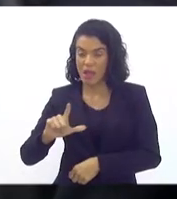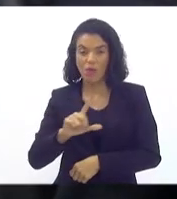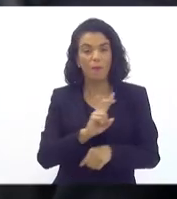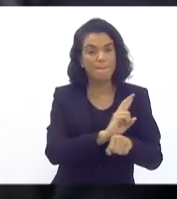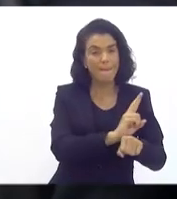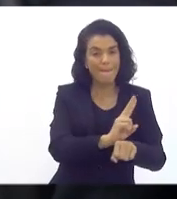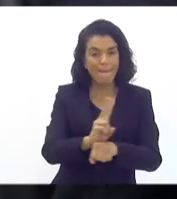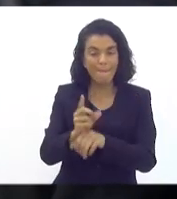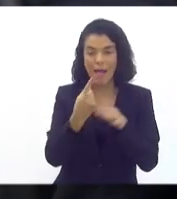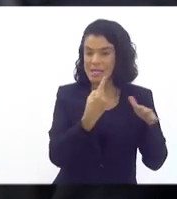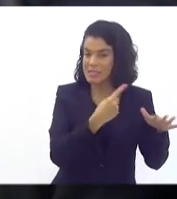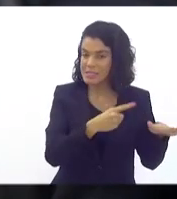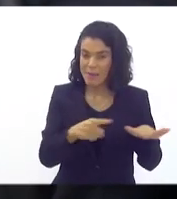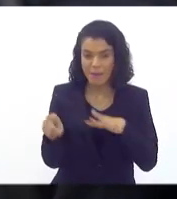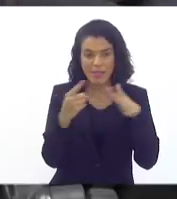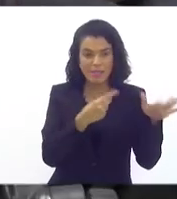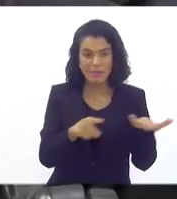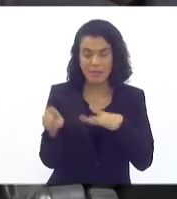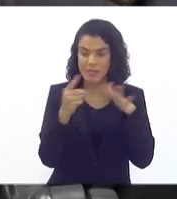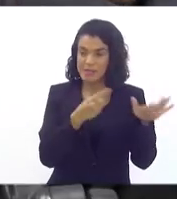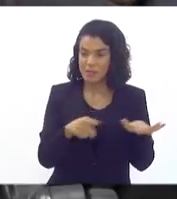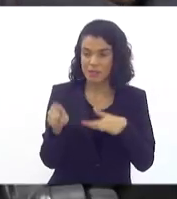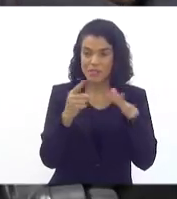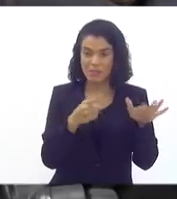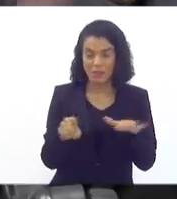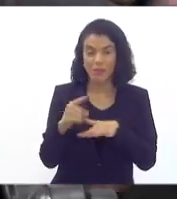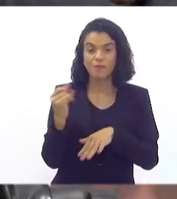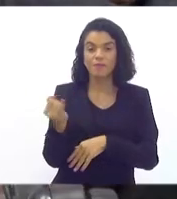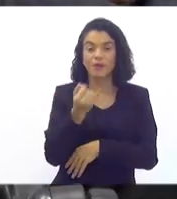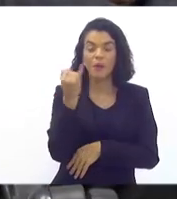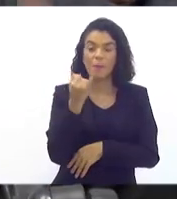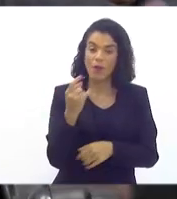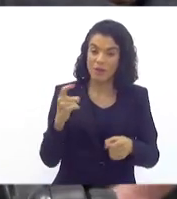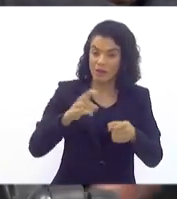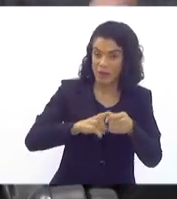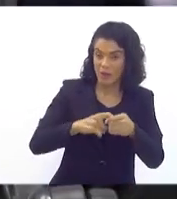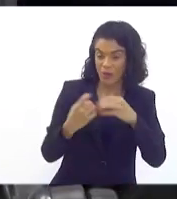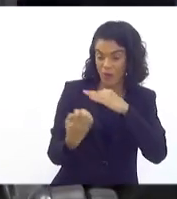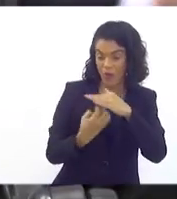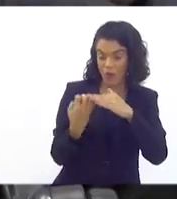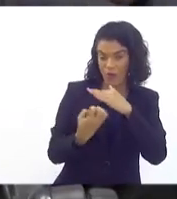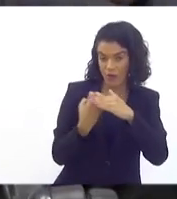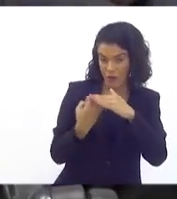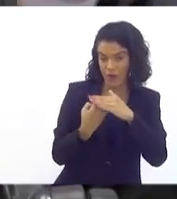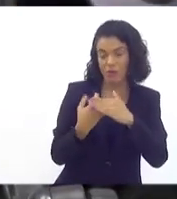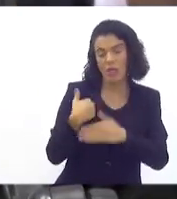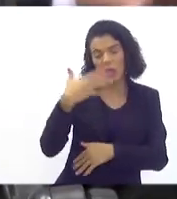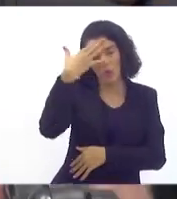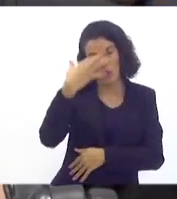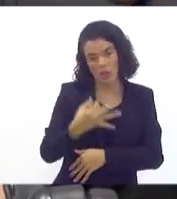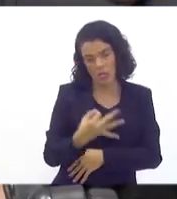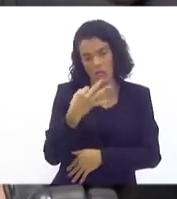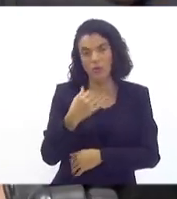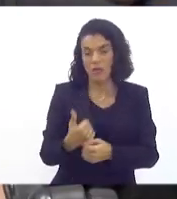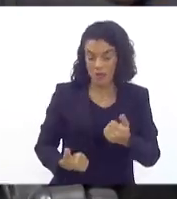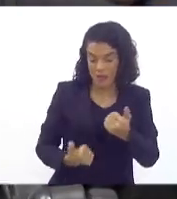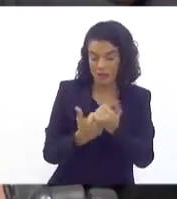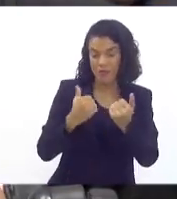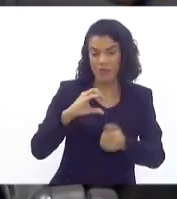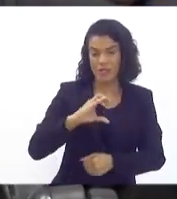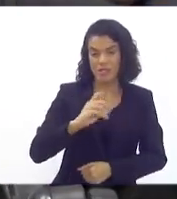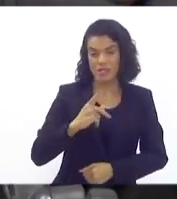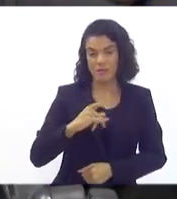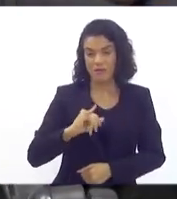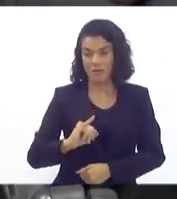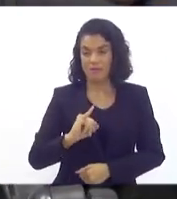semanal sem o importante é que esta que esse convênio possa sair eu entendo que esse reforço aqui da CPI